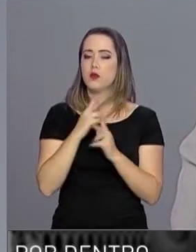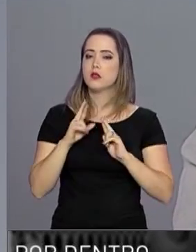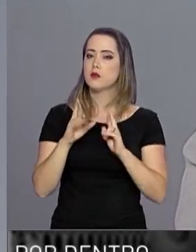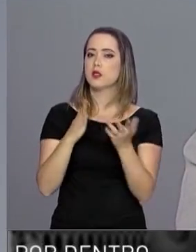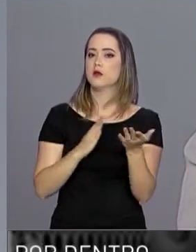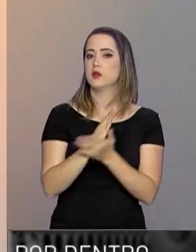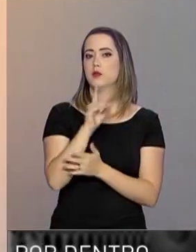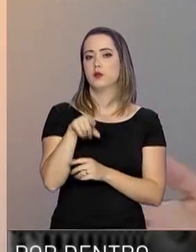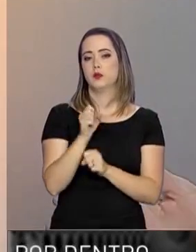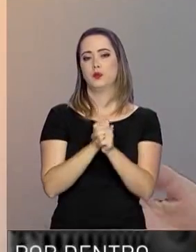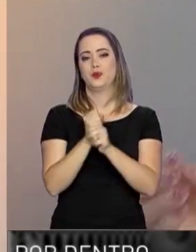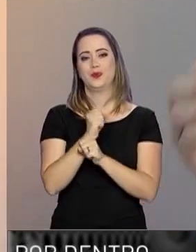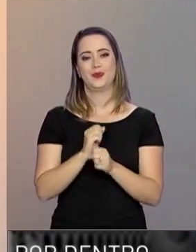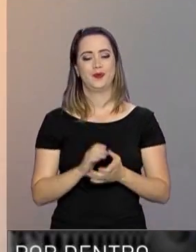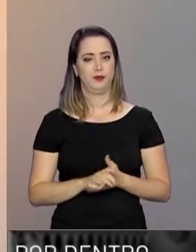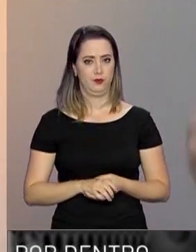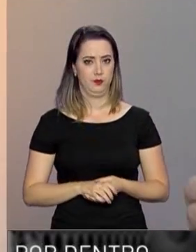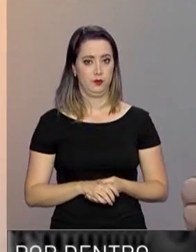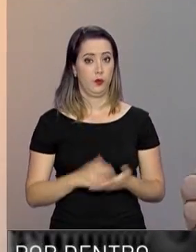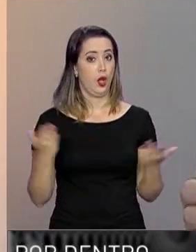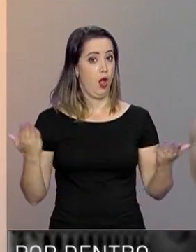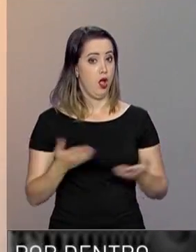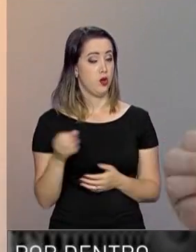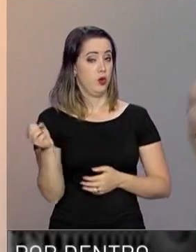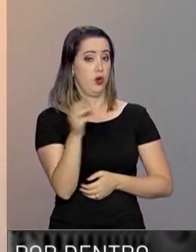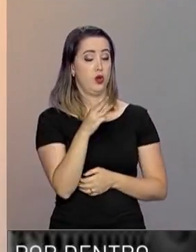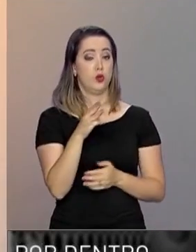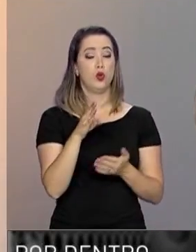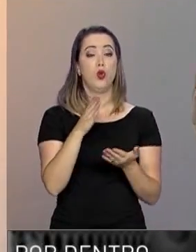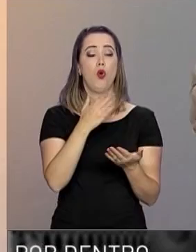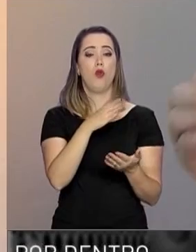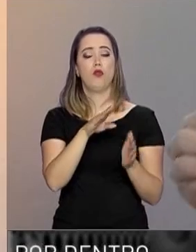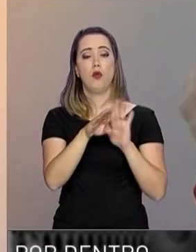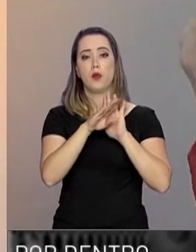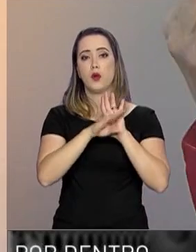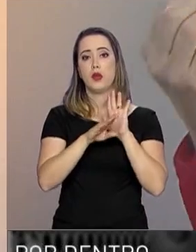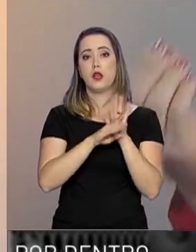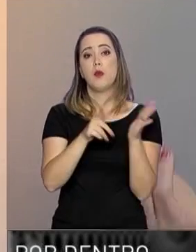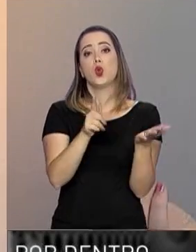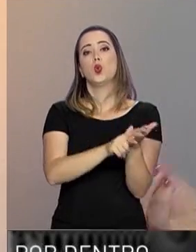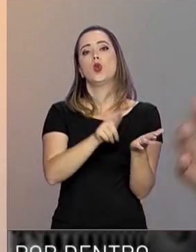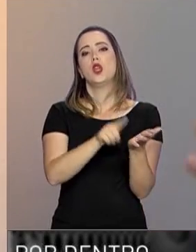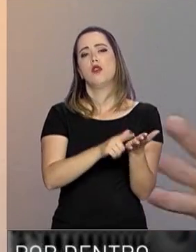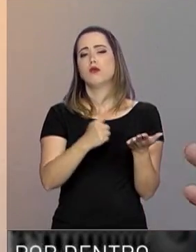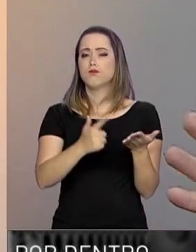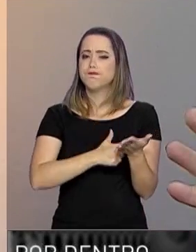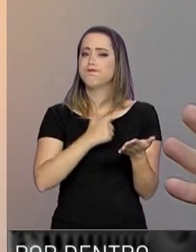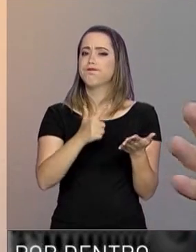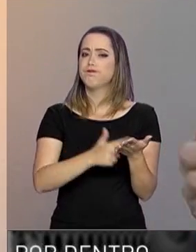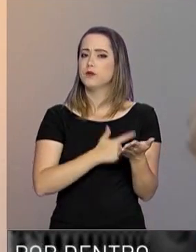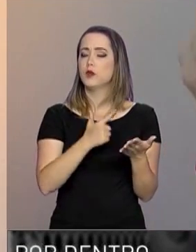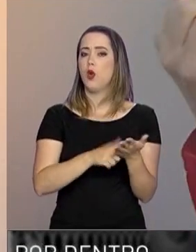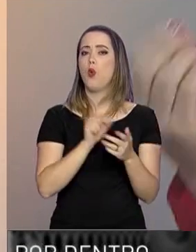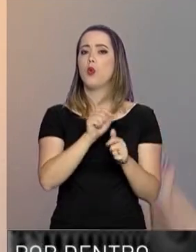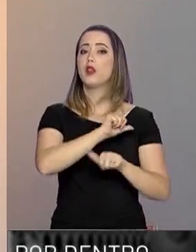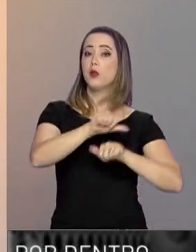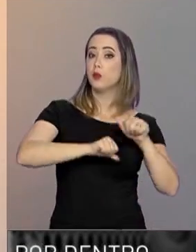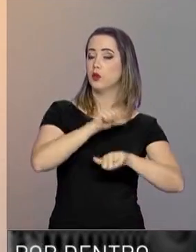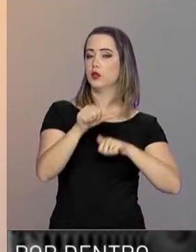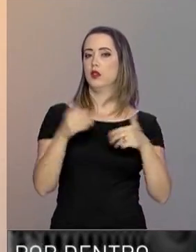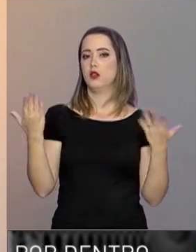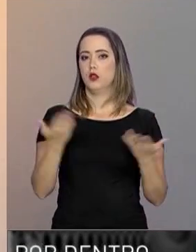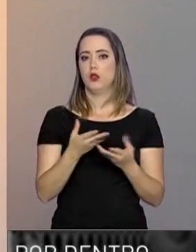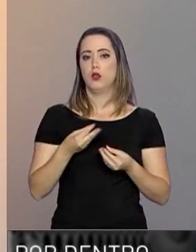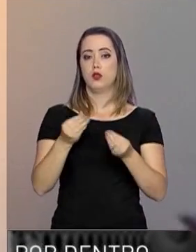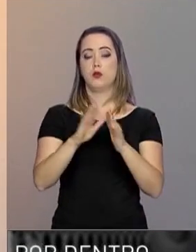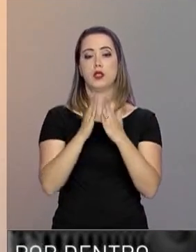base ainda nesse ano. Ministro, agora o novo Programa Nacional do Livro Didático, enfim, que mudanças esse novo modelo vai trazer para